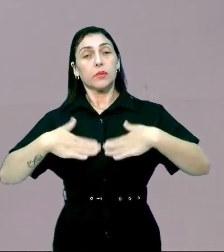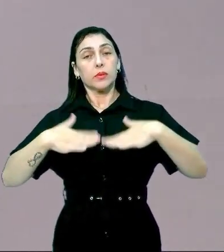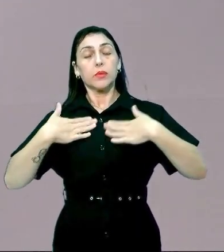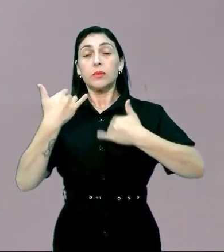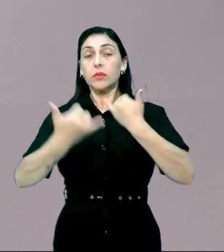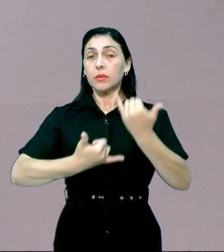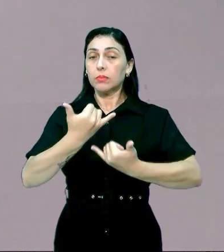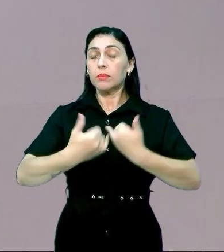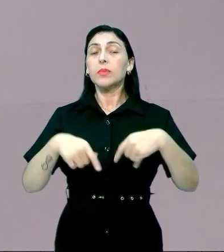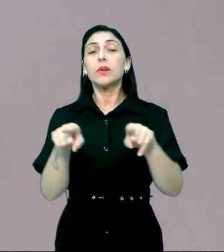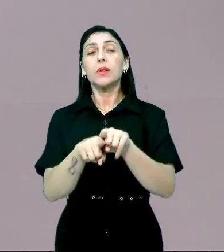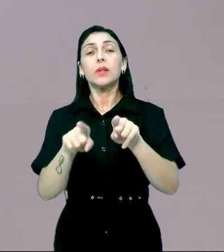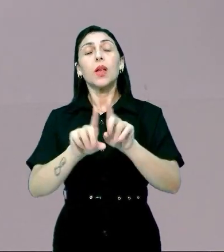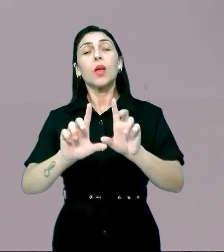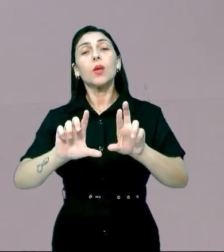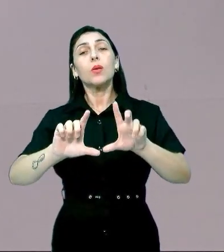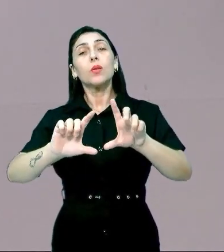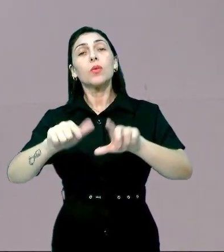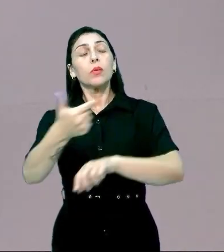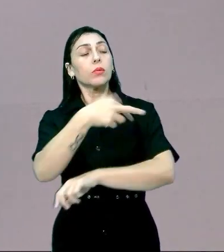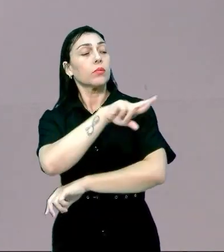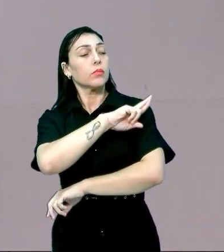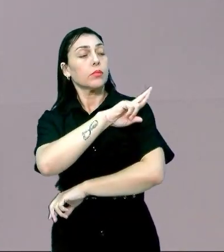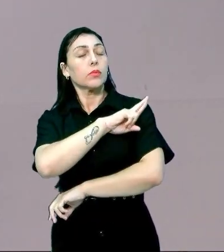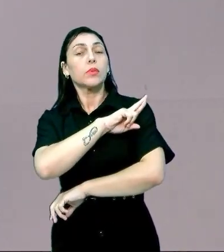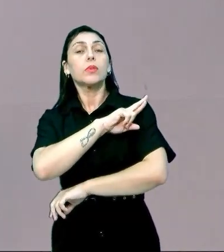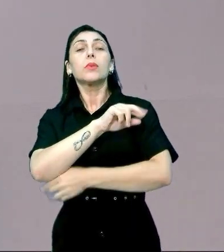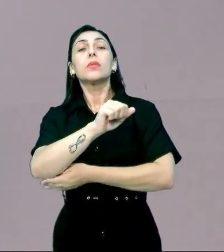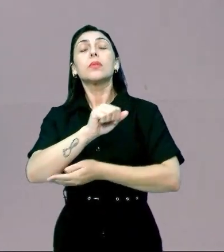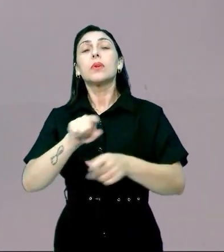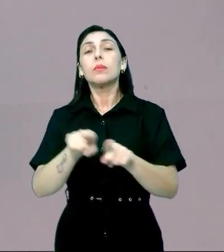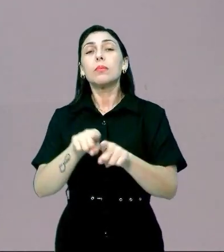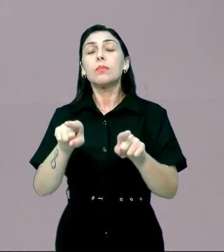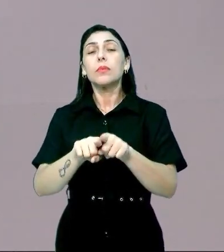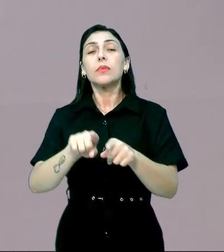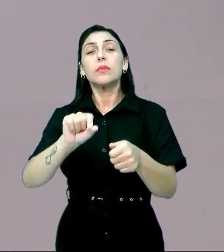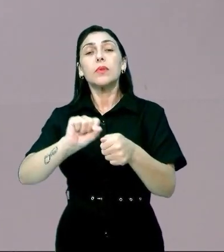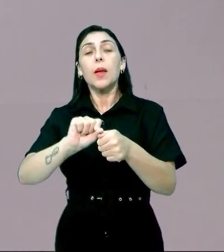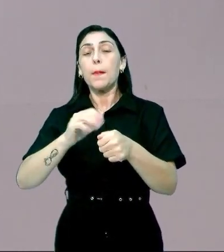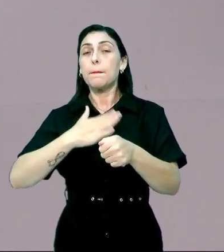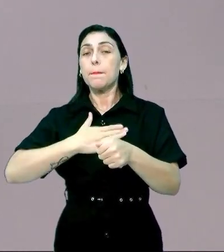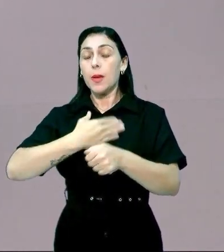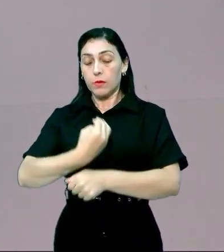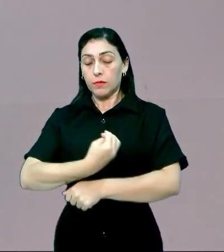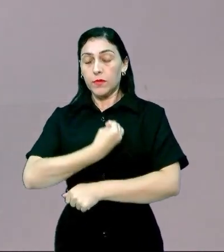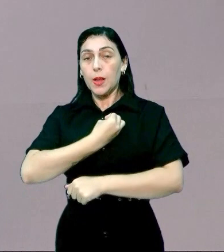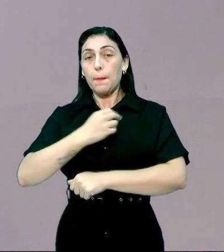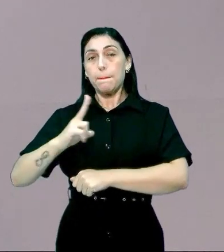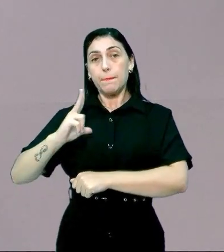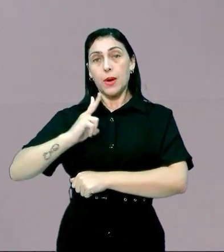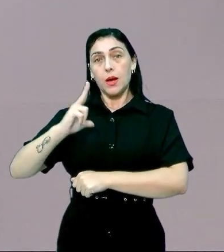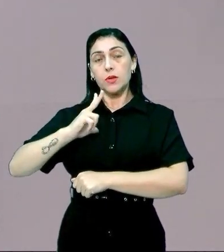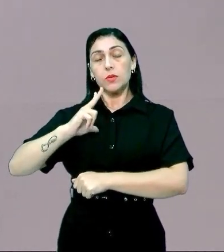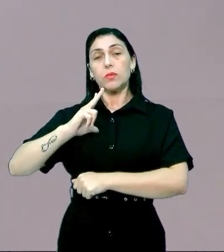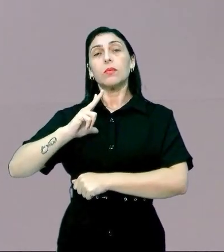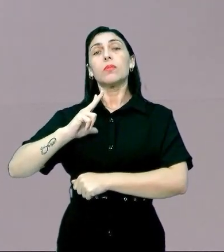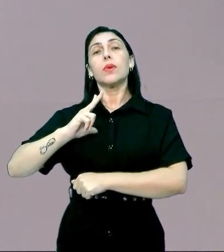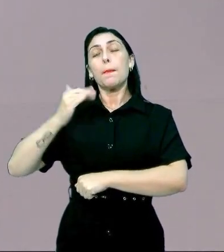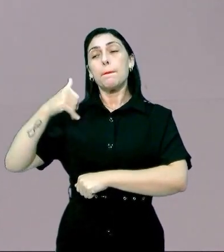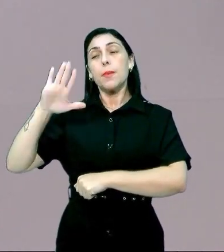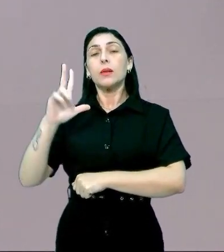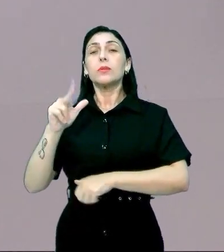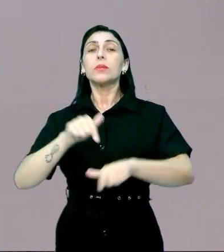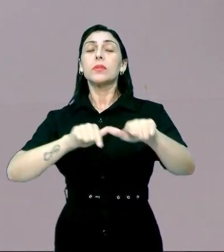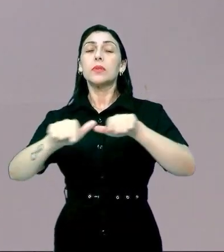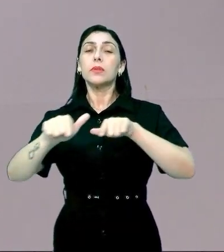e dentre outras responsabilidades e atividades tão relevantes para a minha vida, além do trabalho, muitas